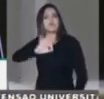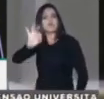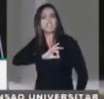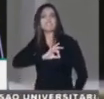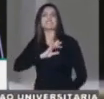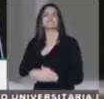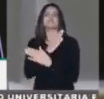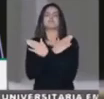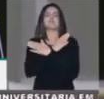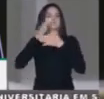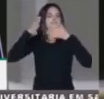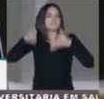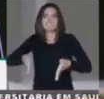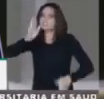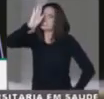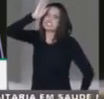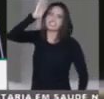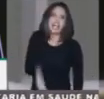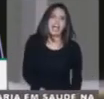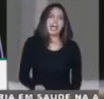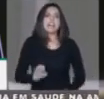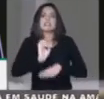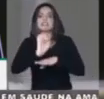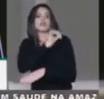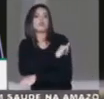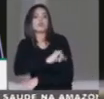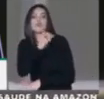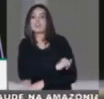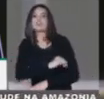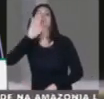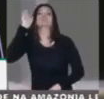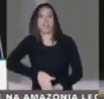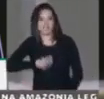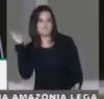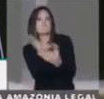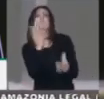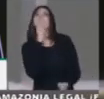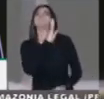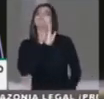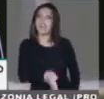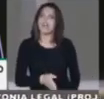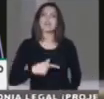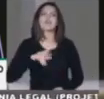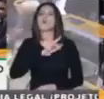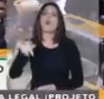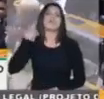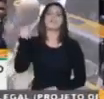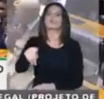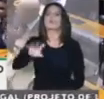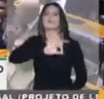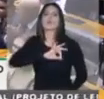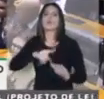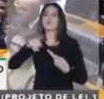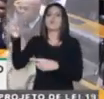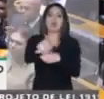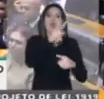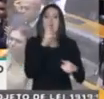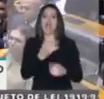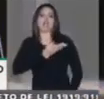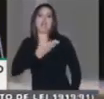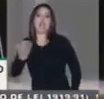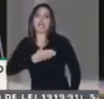governei o estado do Rio de Janeiro, então não é disso que nós estamos falando. Não protejam seus